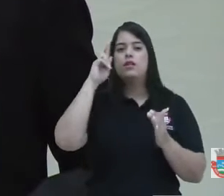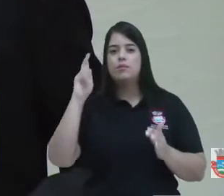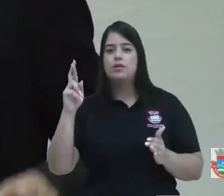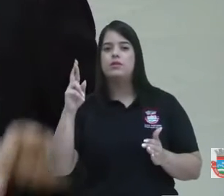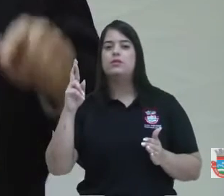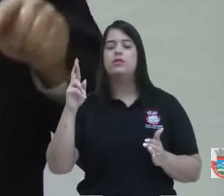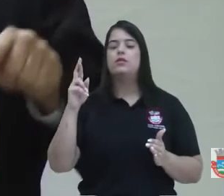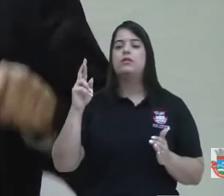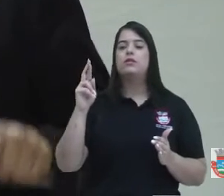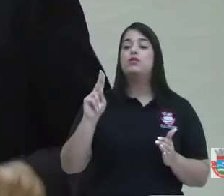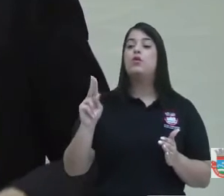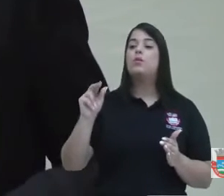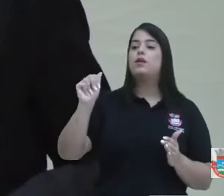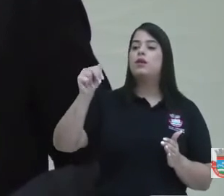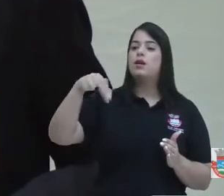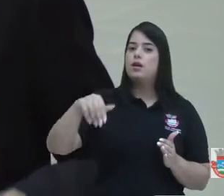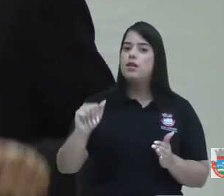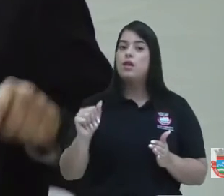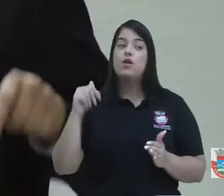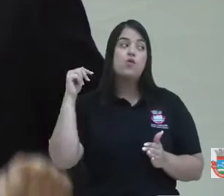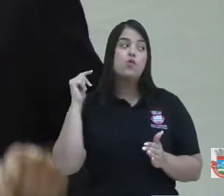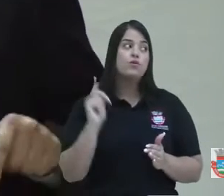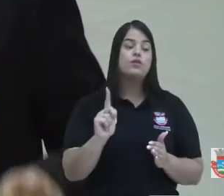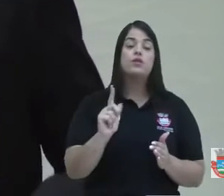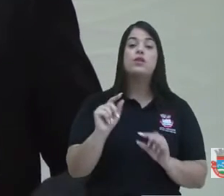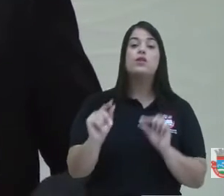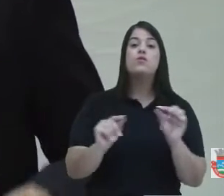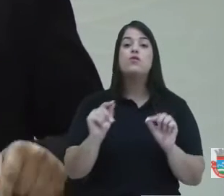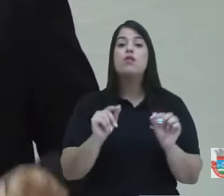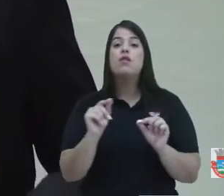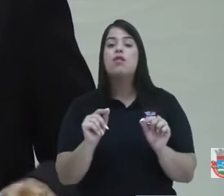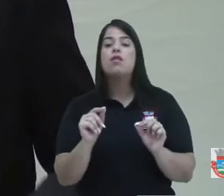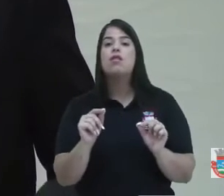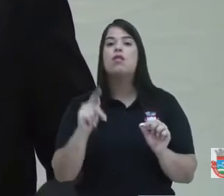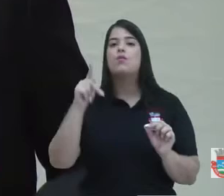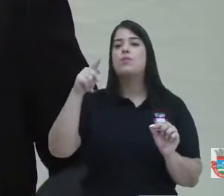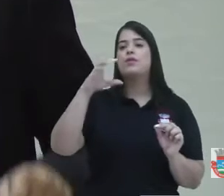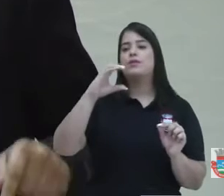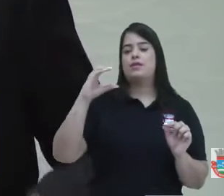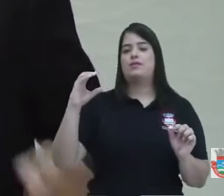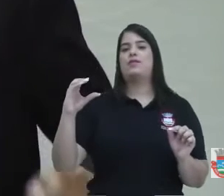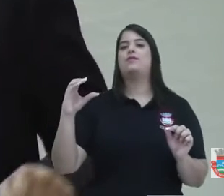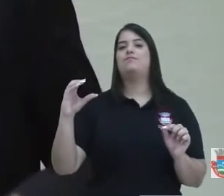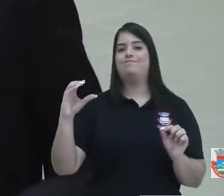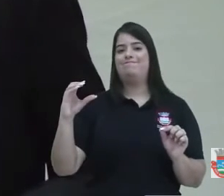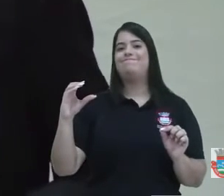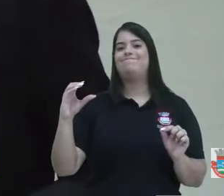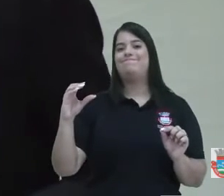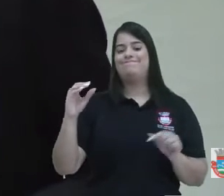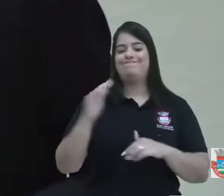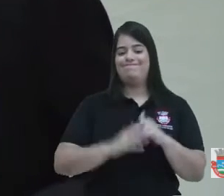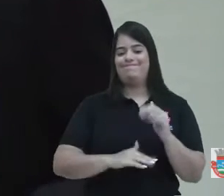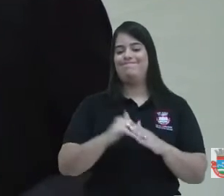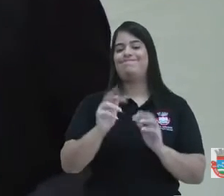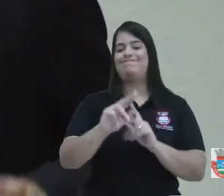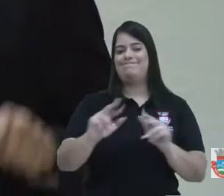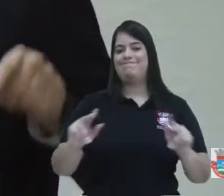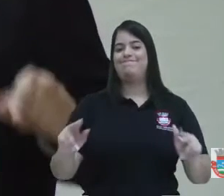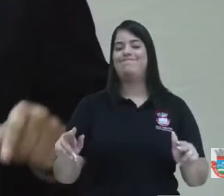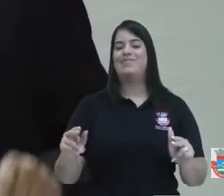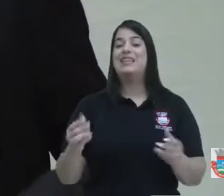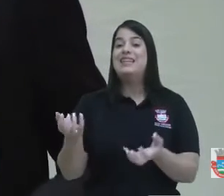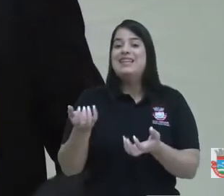Aninha, conseguimos aqui que não rasgasse o PCC desses profissionais. Então,